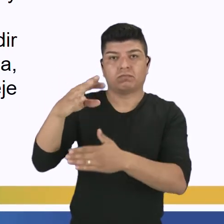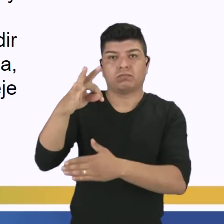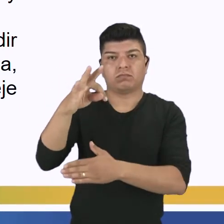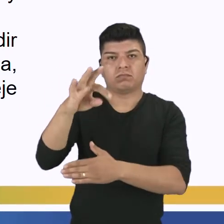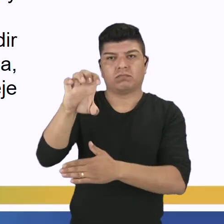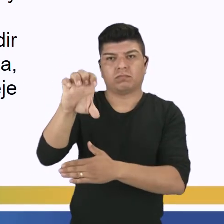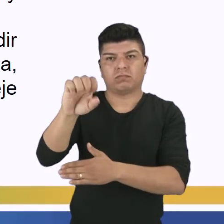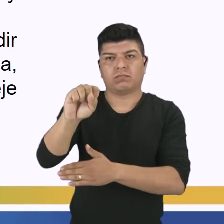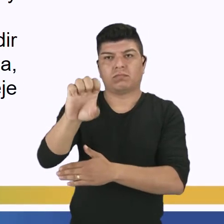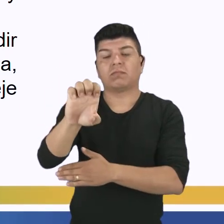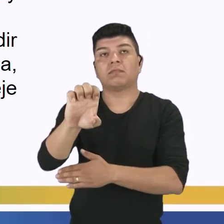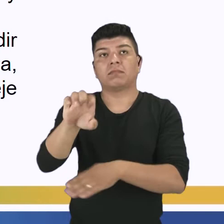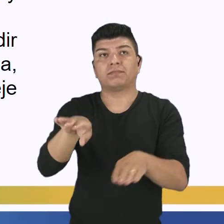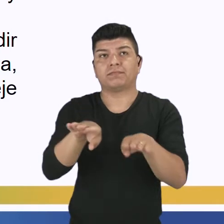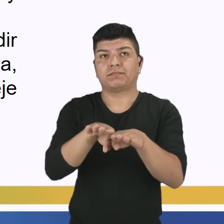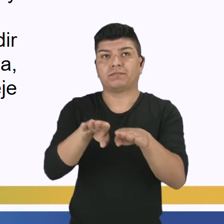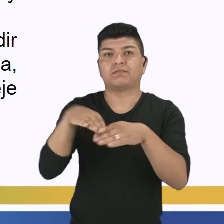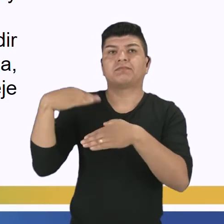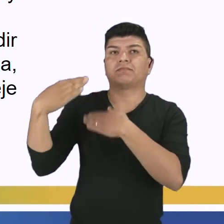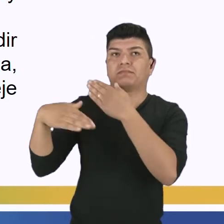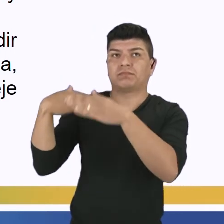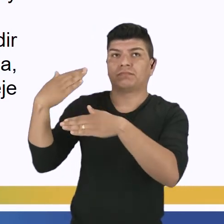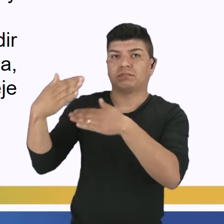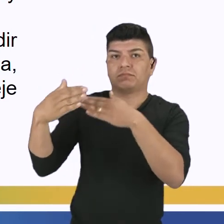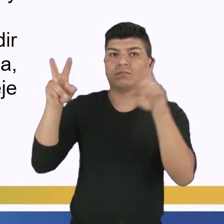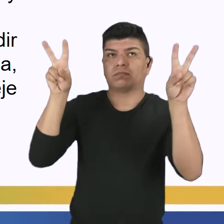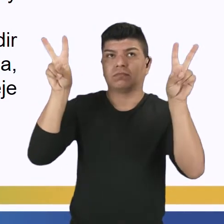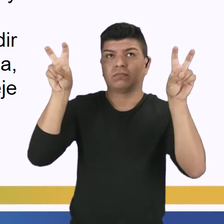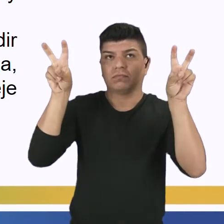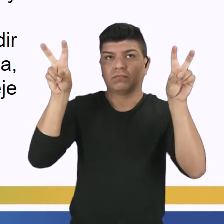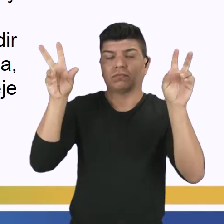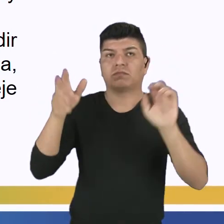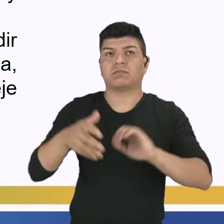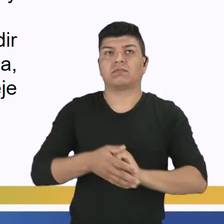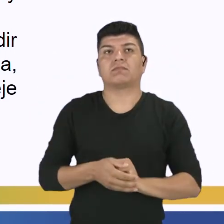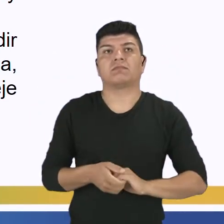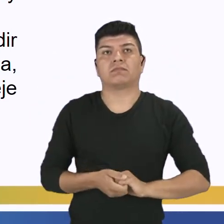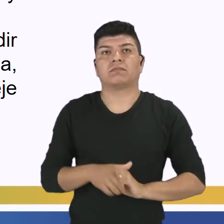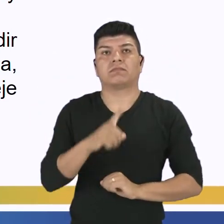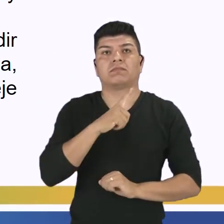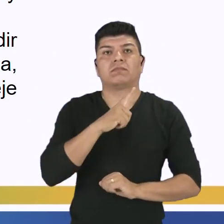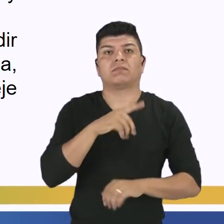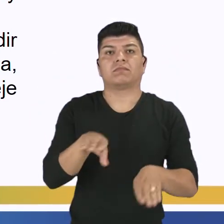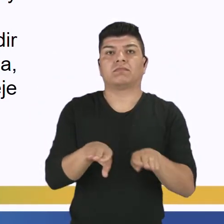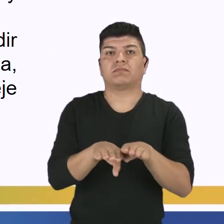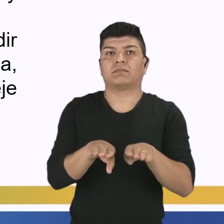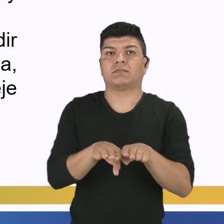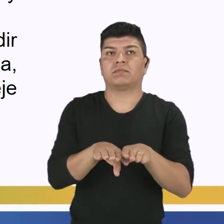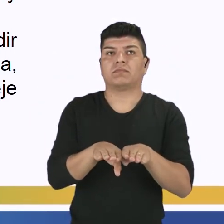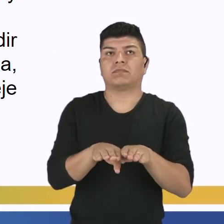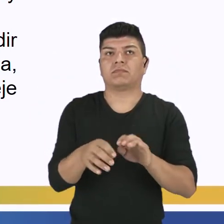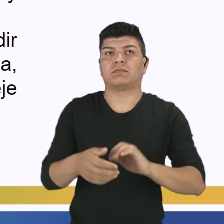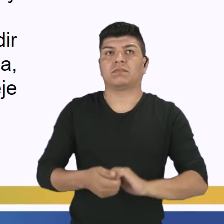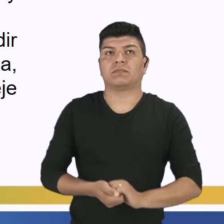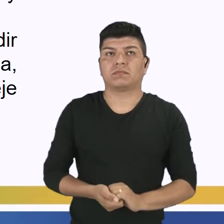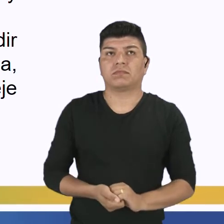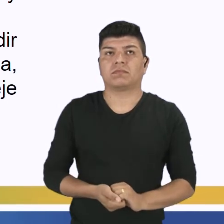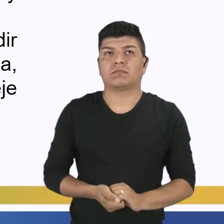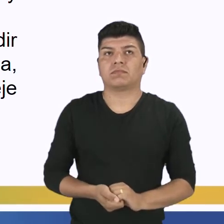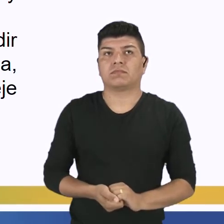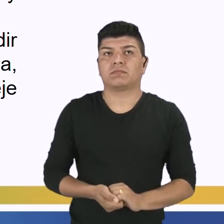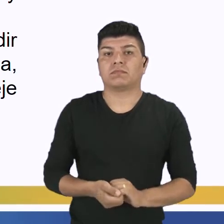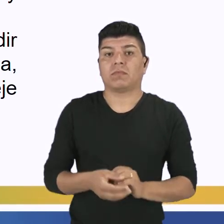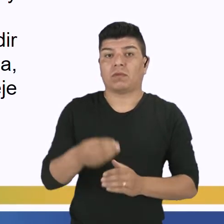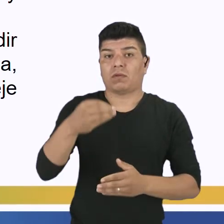tá? Vai ser o desenvolvimento do tema e nós também temos, tá?